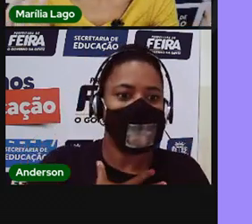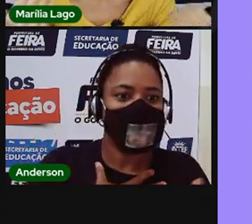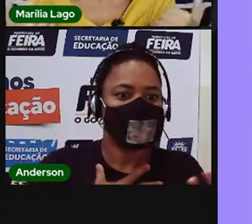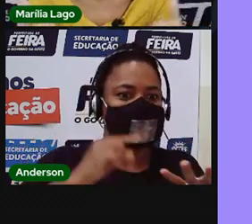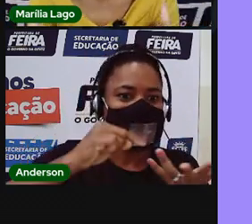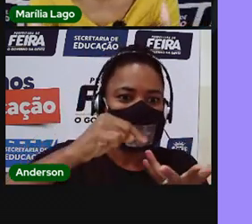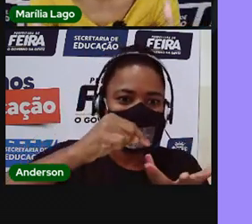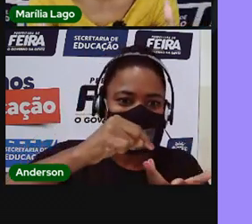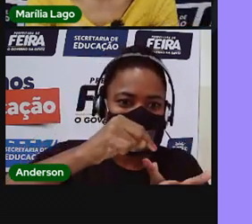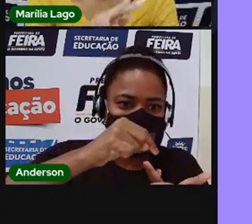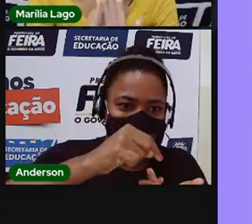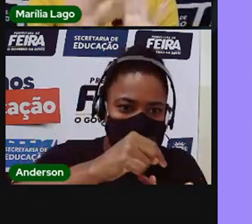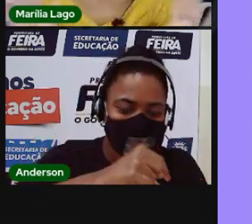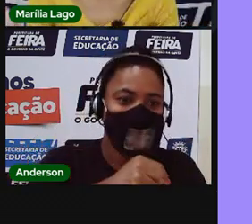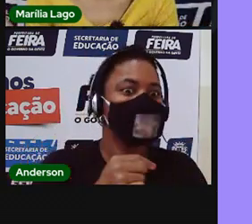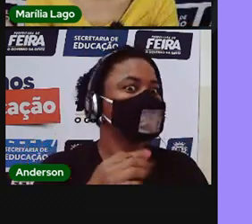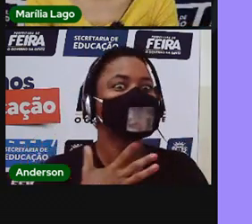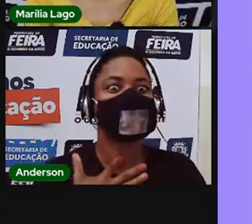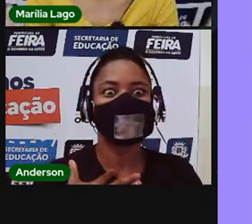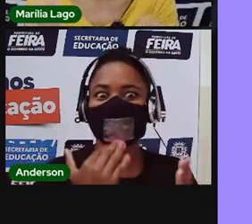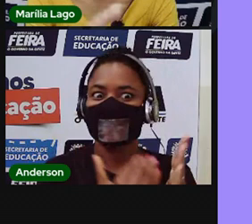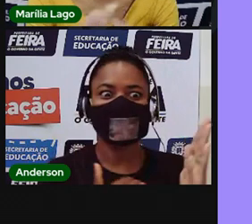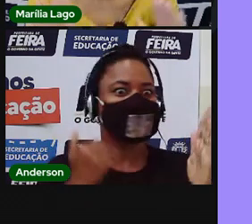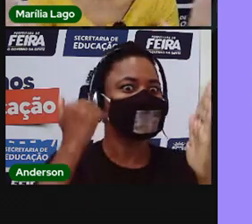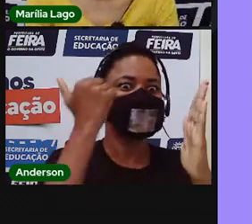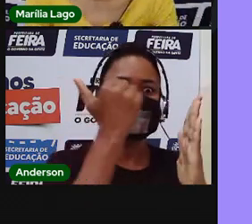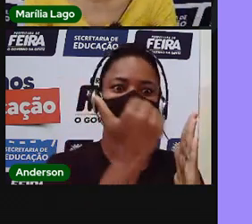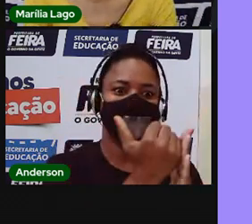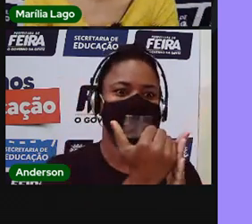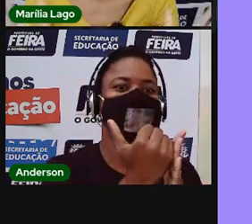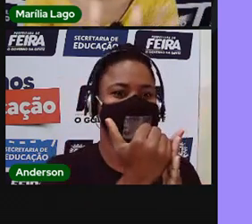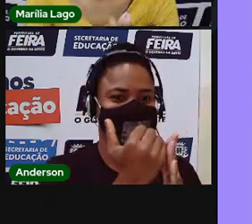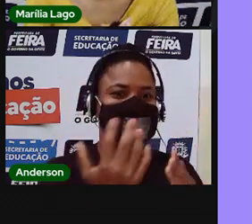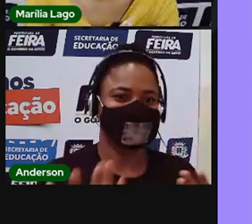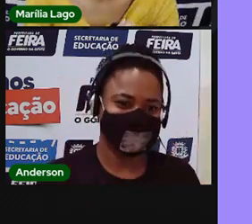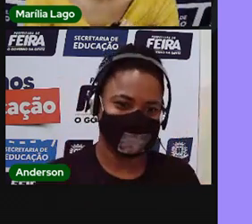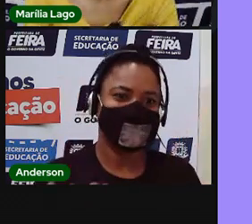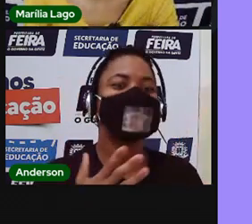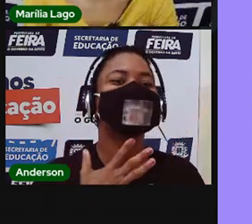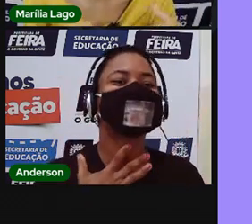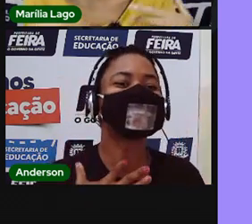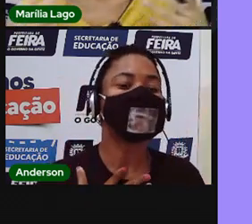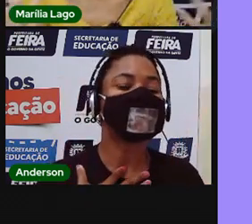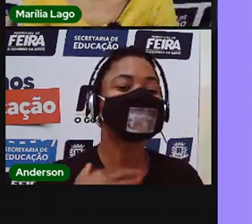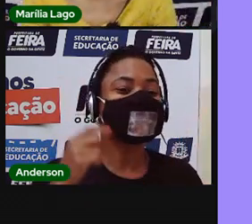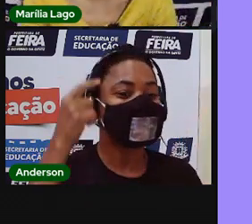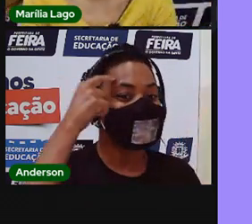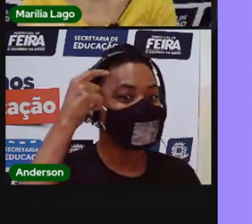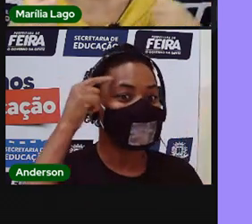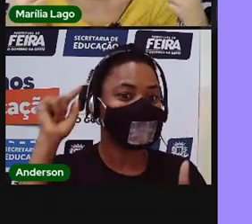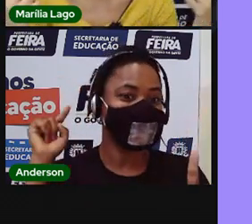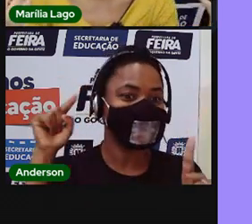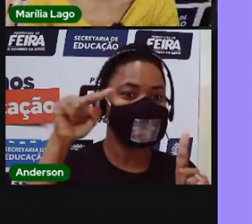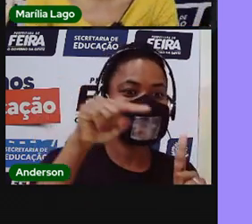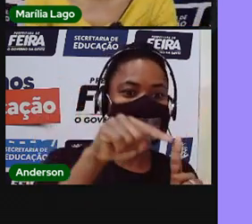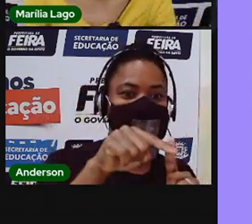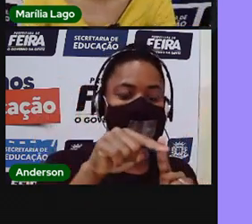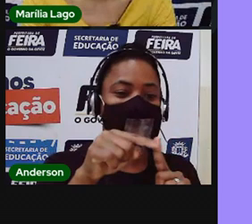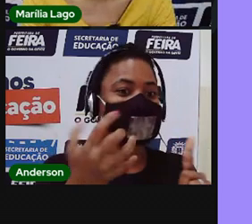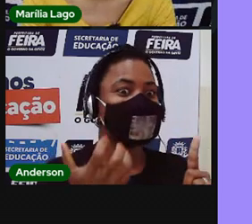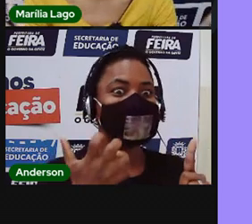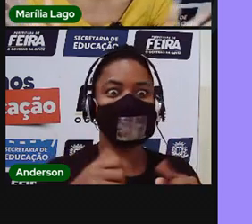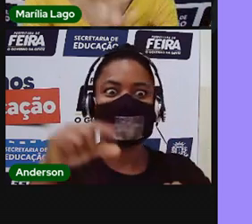É tanto que hoje em dia eu tinha uma vontade, tinha um sonho de ter um programa, apresentar